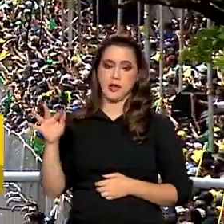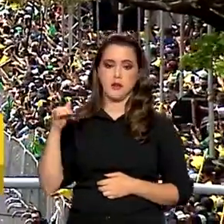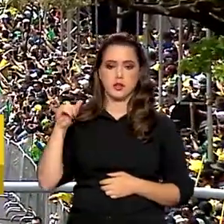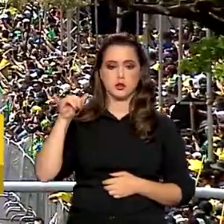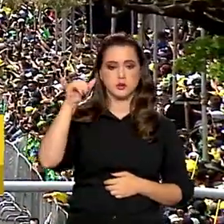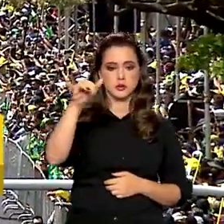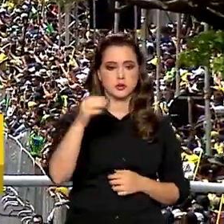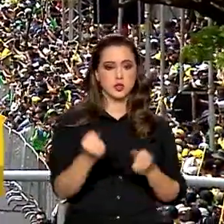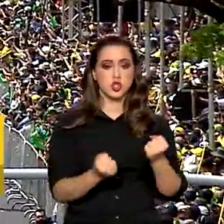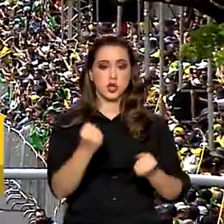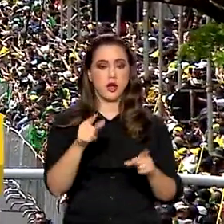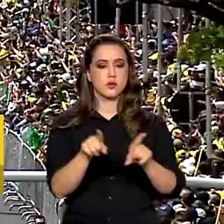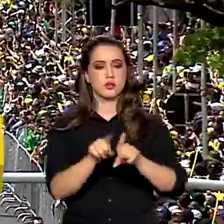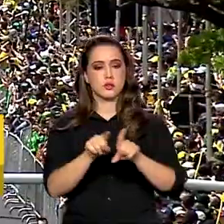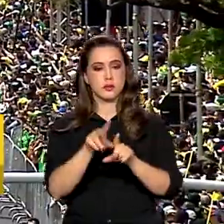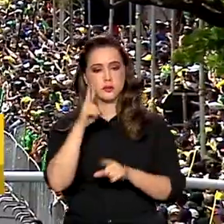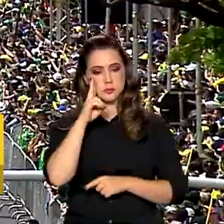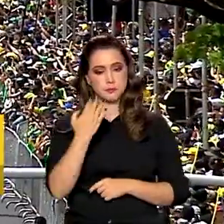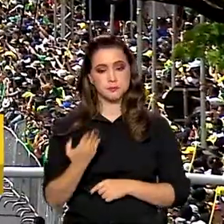também.